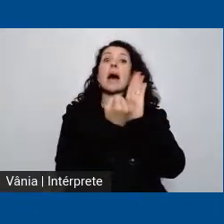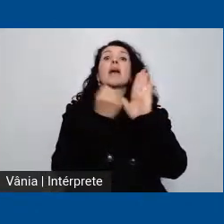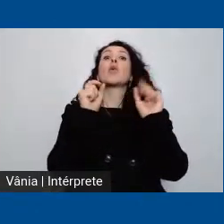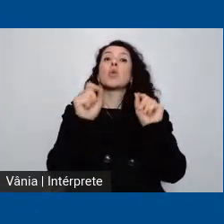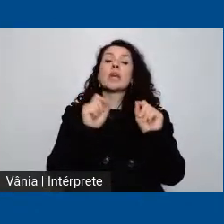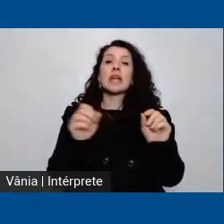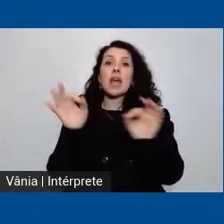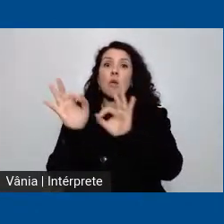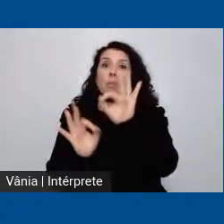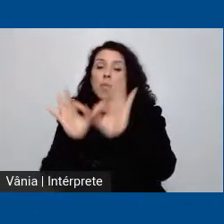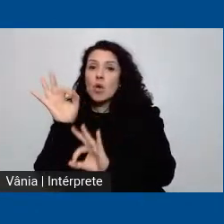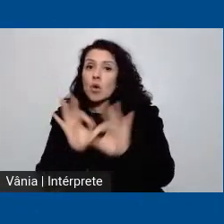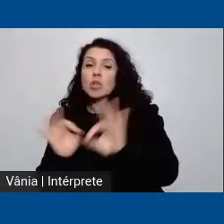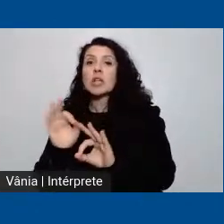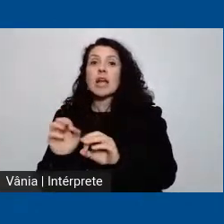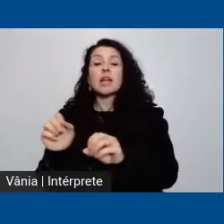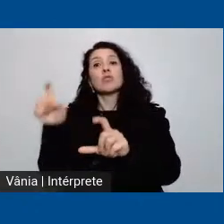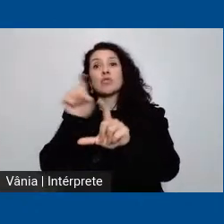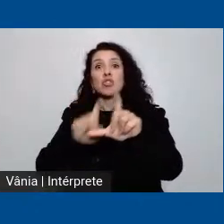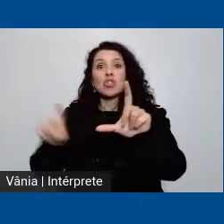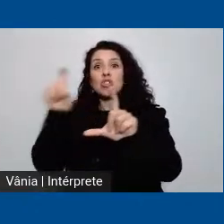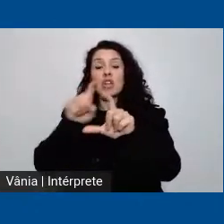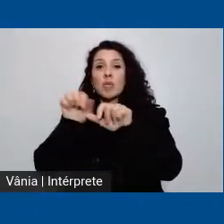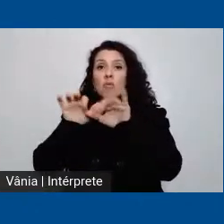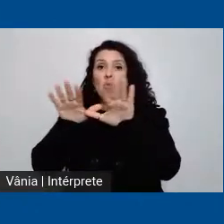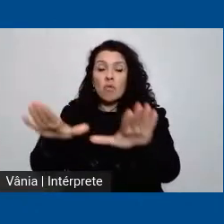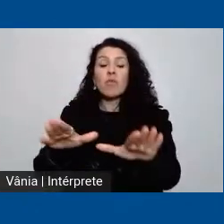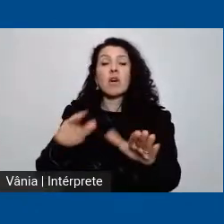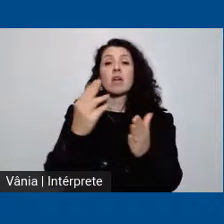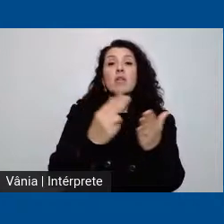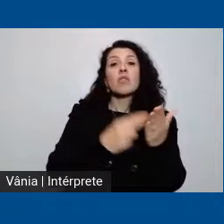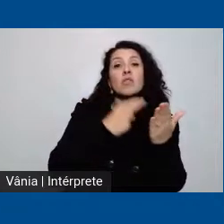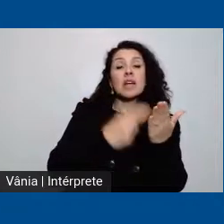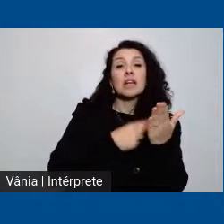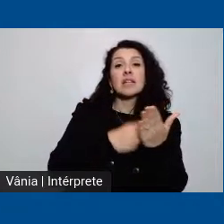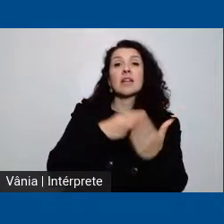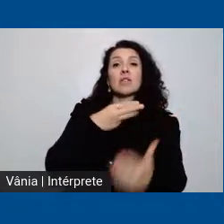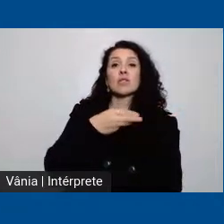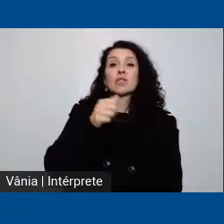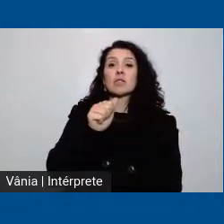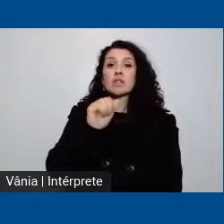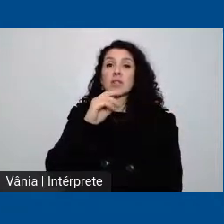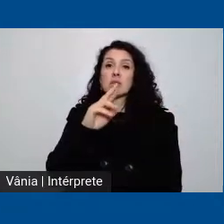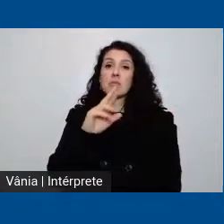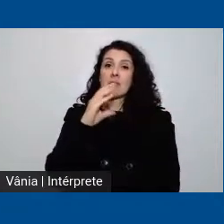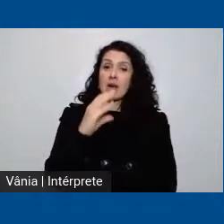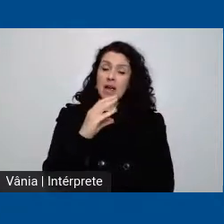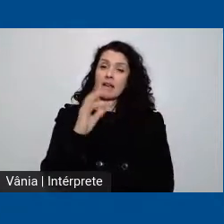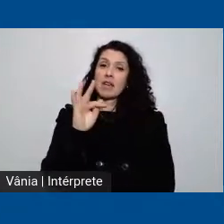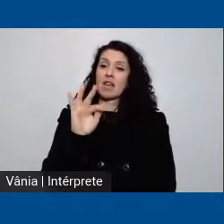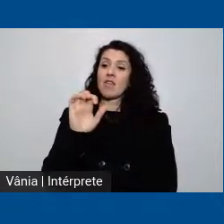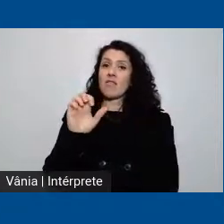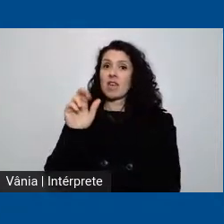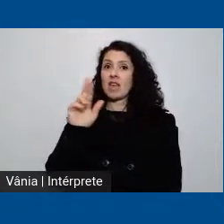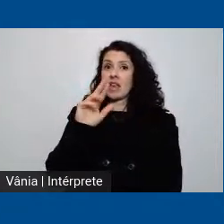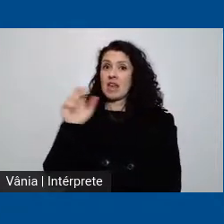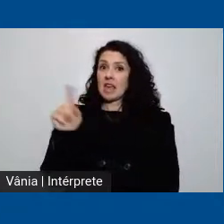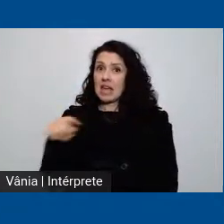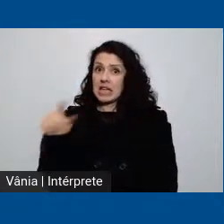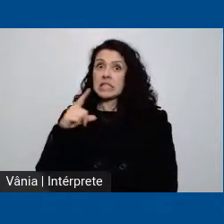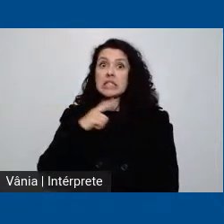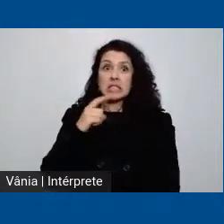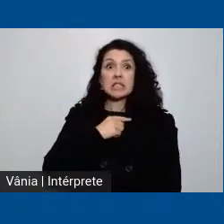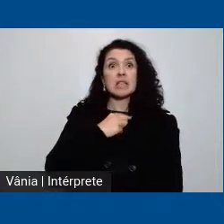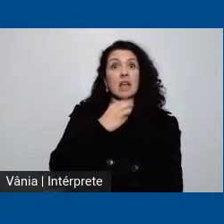difusão digital dos cadernos de Mark Ferrez, com o lançamento dos três últimos números dessa série, que é composta por nove cadernos